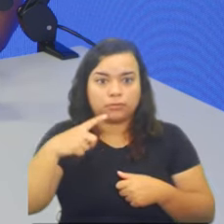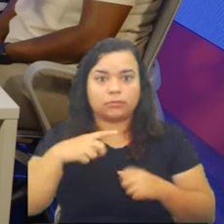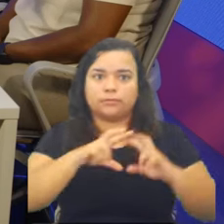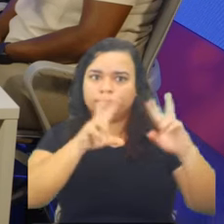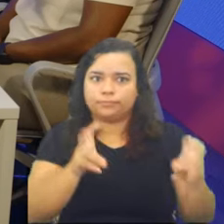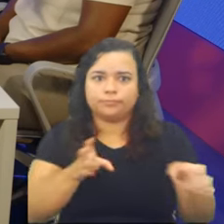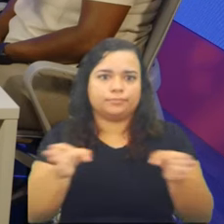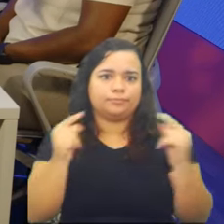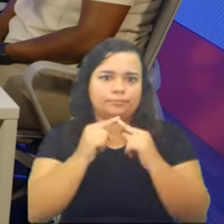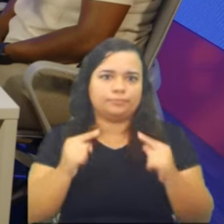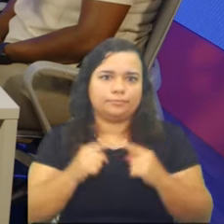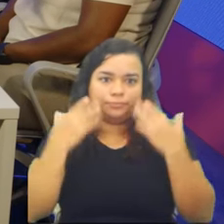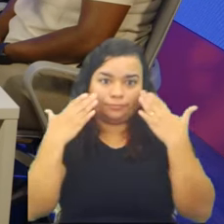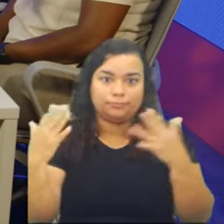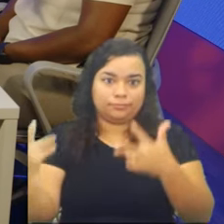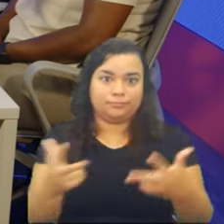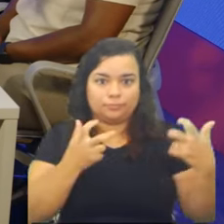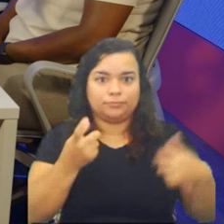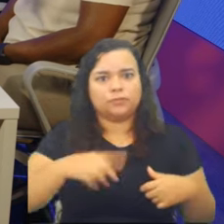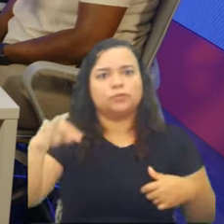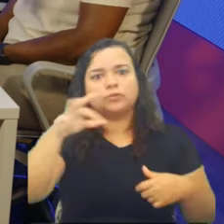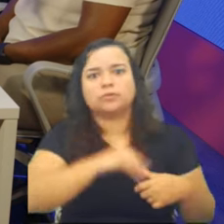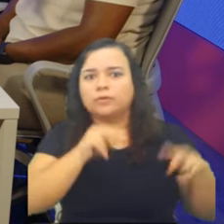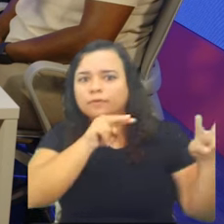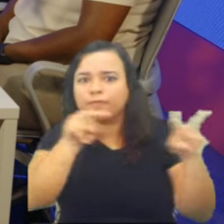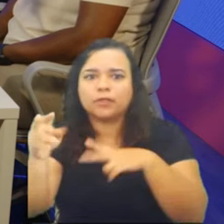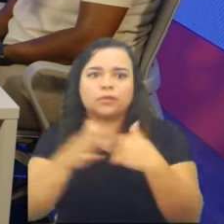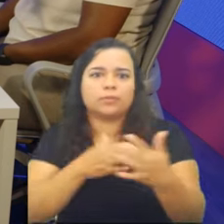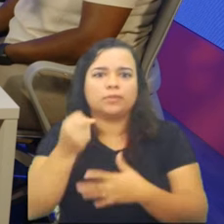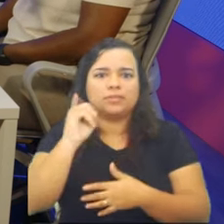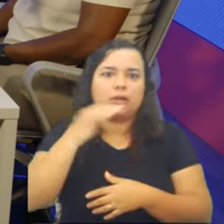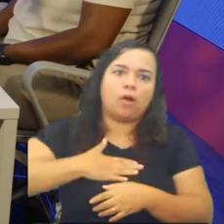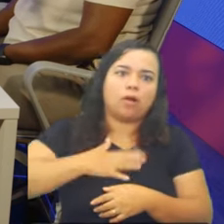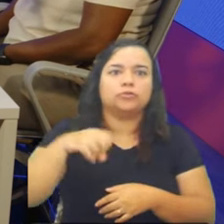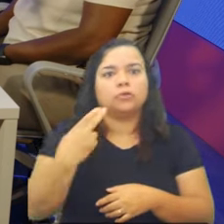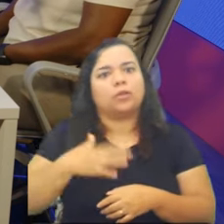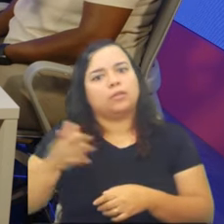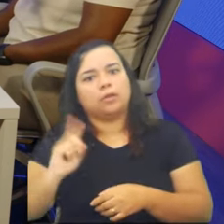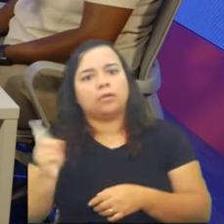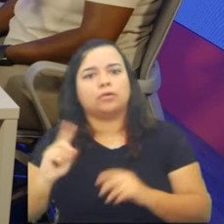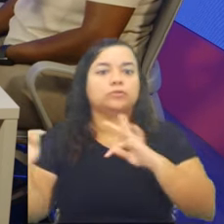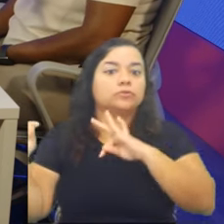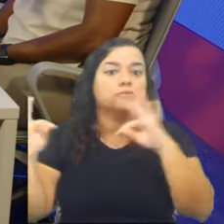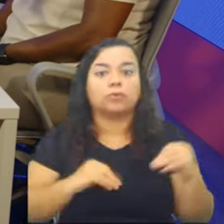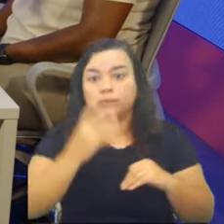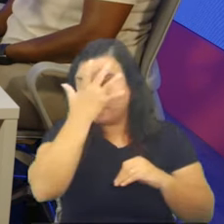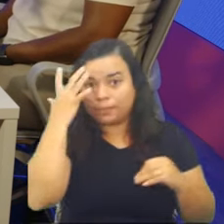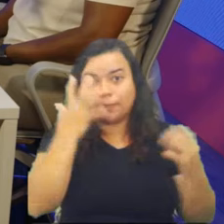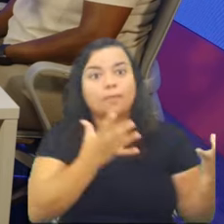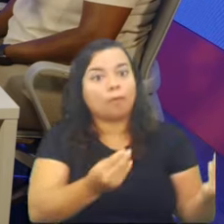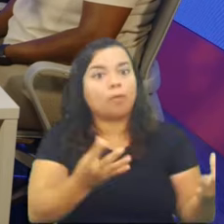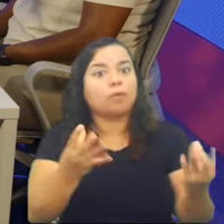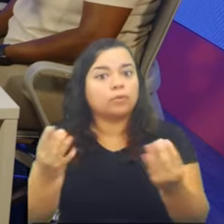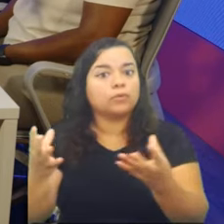acessibilidade Zé é um e é um amplificador aquilo né a gente tá ali tá todo mundo vendo não importa se se eu gosto ou não gosto que tá Muita